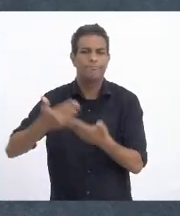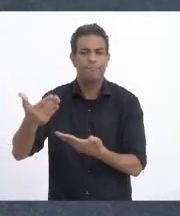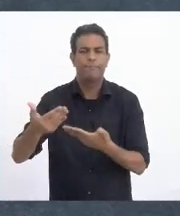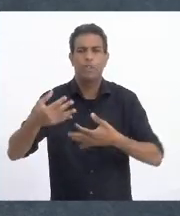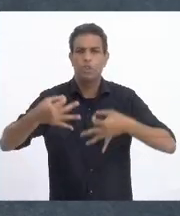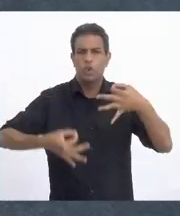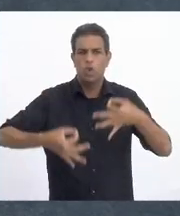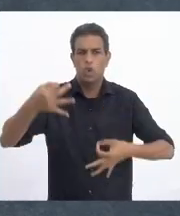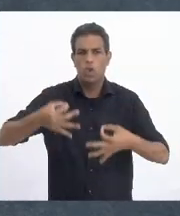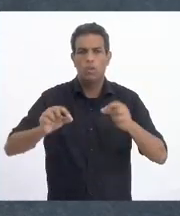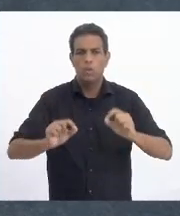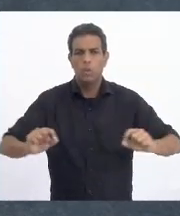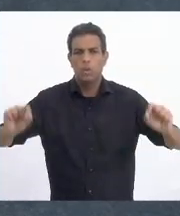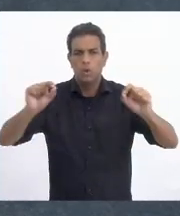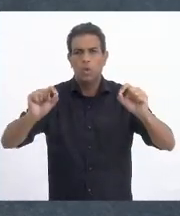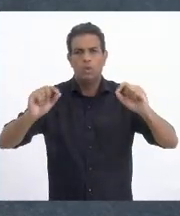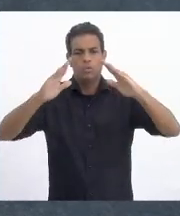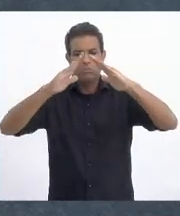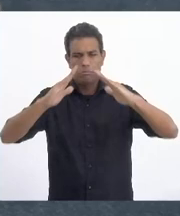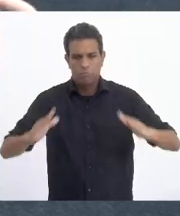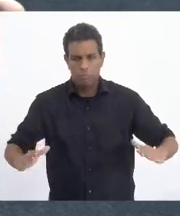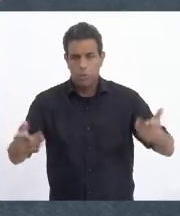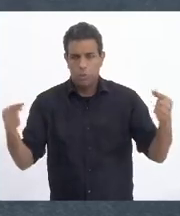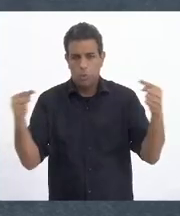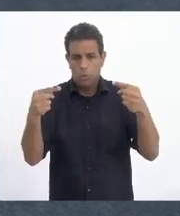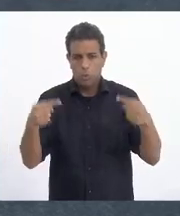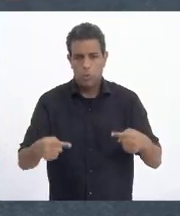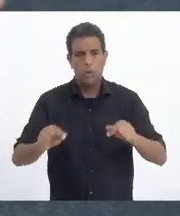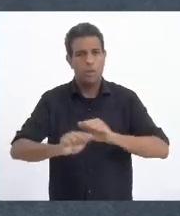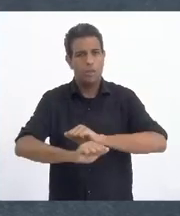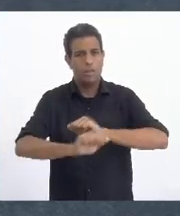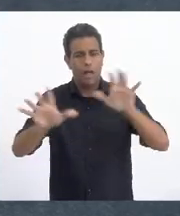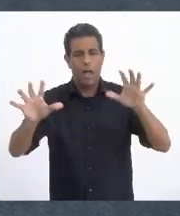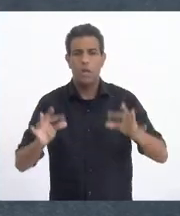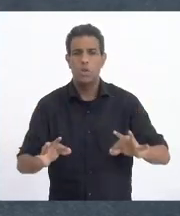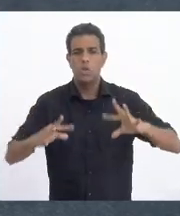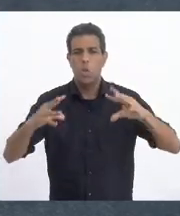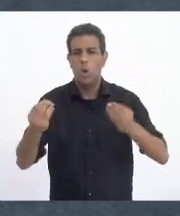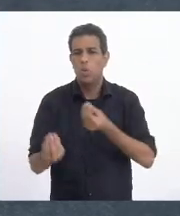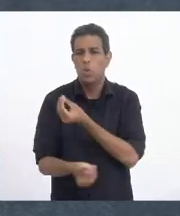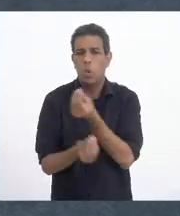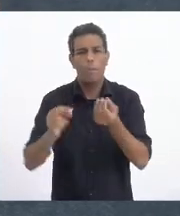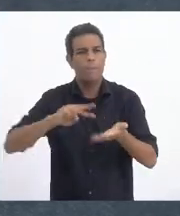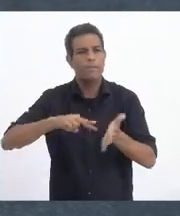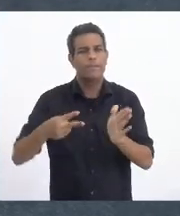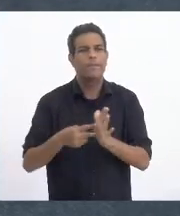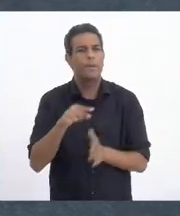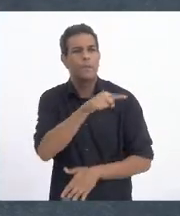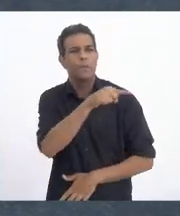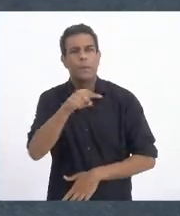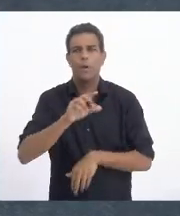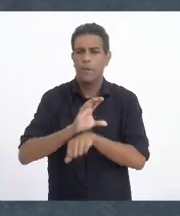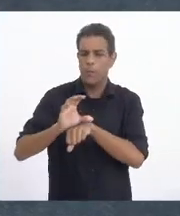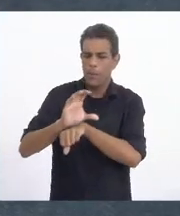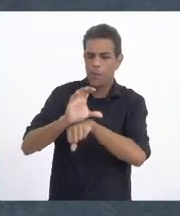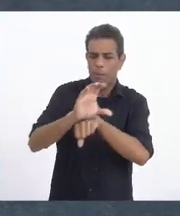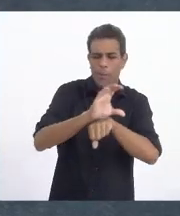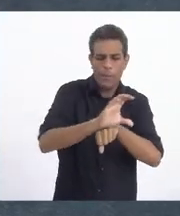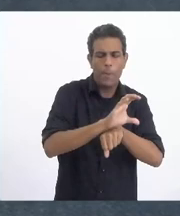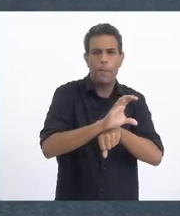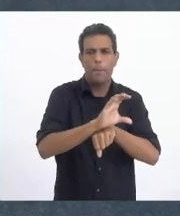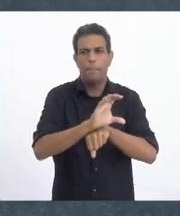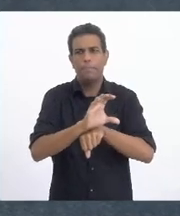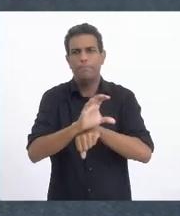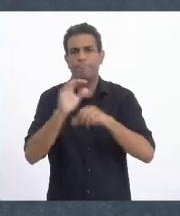jurídico algo chamado a pirâmide Kelsen. E, para o entendimento de todos, a pirâmide Kelsen é o seguinte: a Constituição Federal é como se